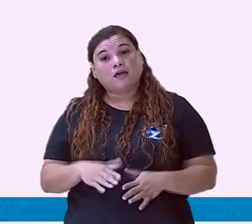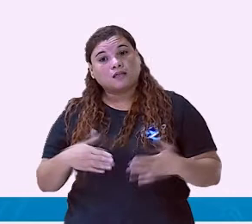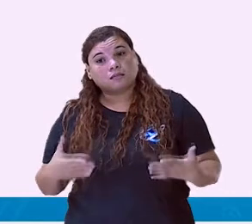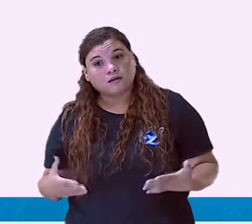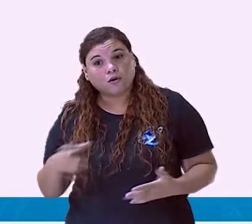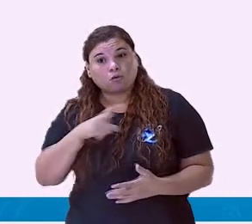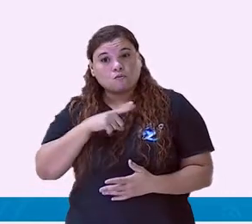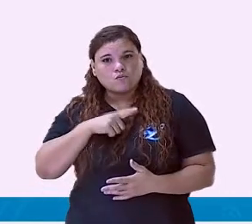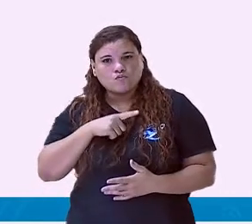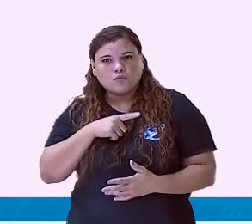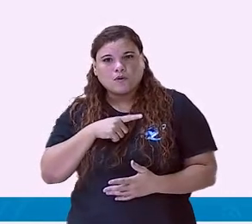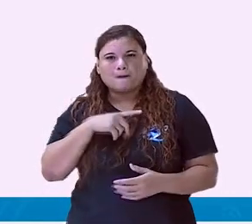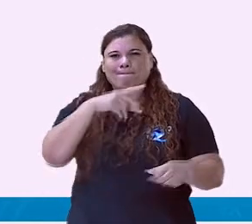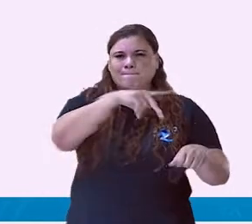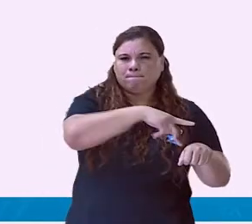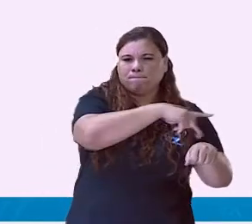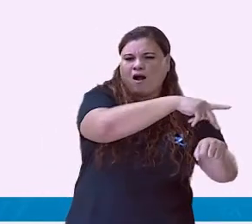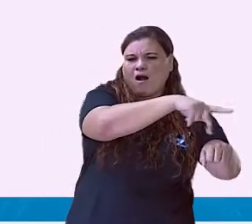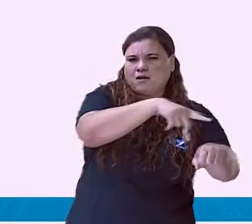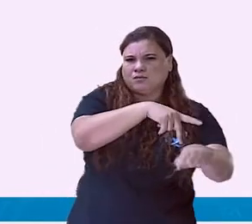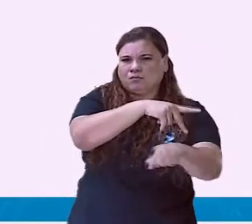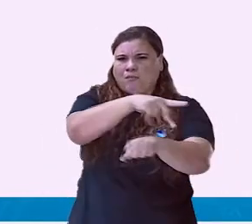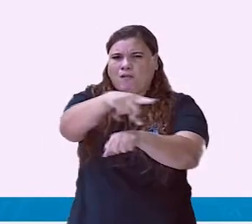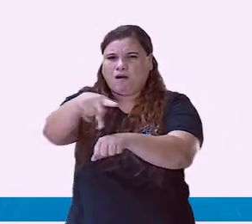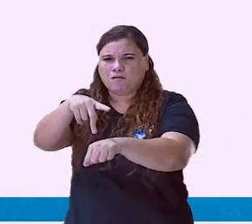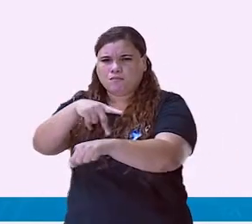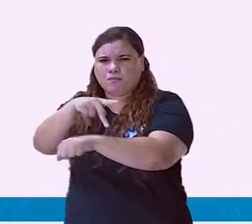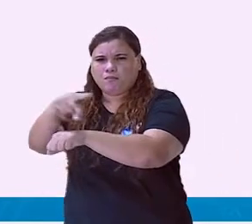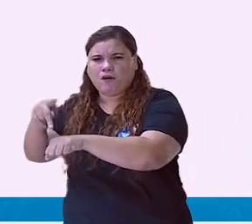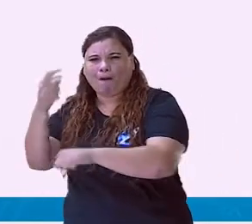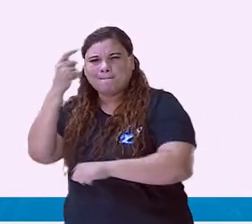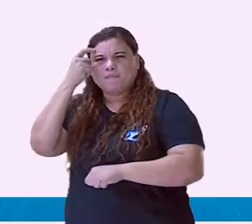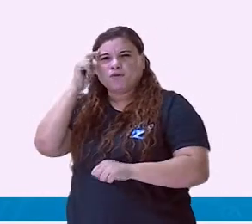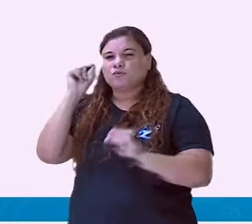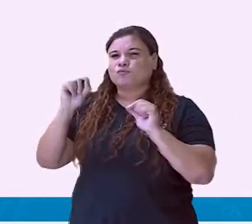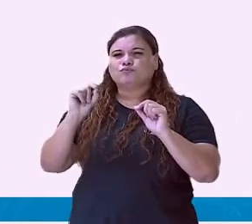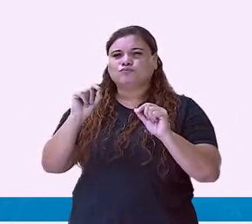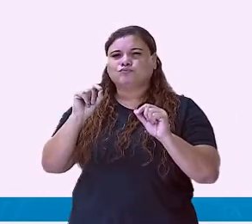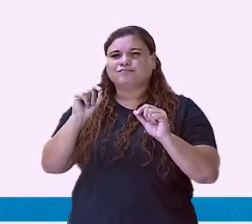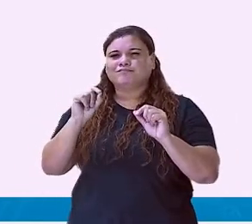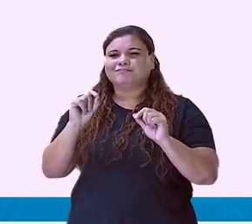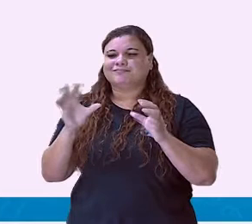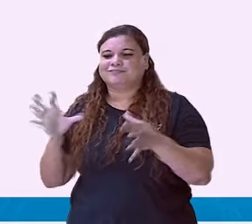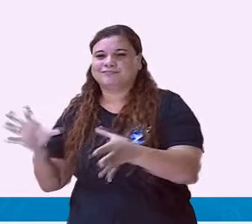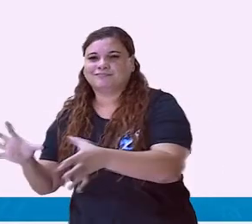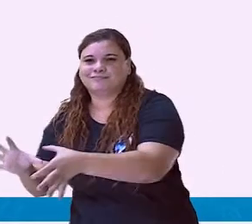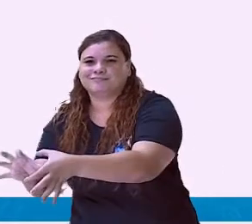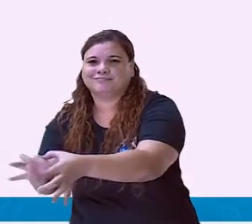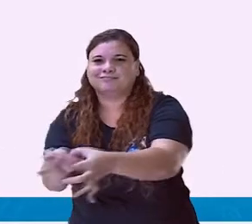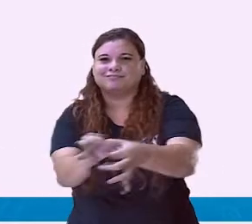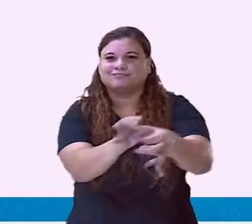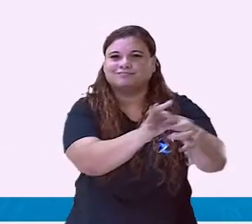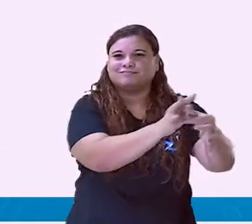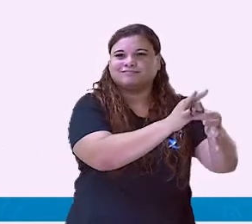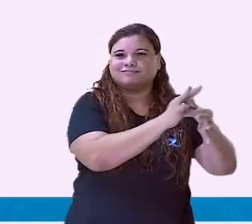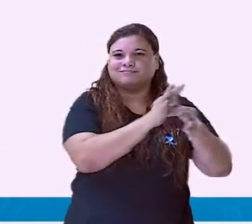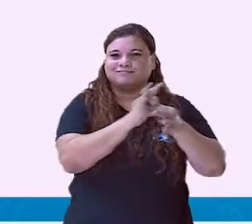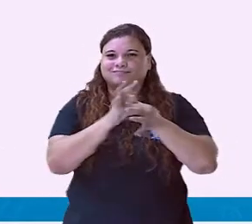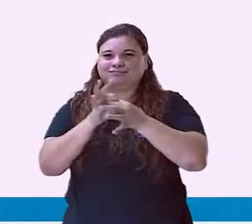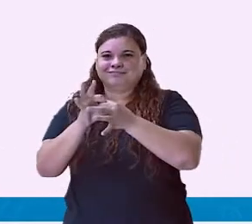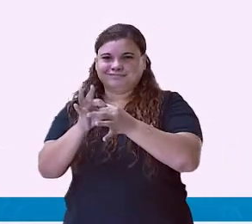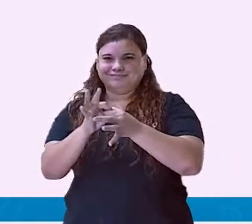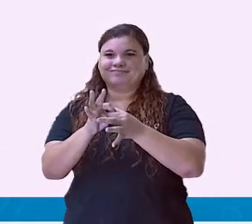blocos. Então, a regionalização agora, vamos formar de que maneira? Os países começam a